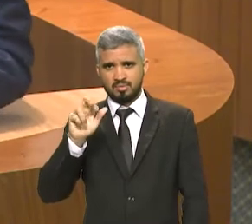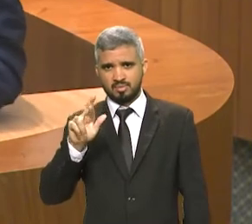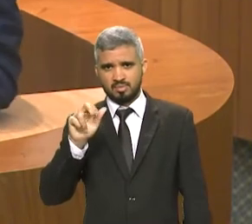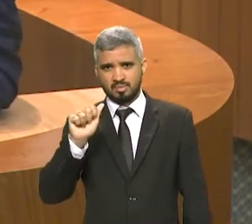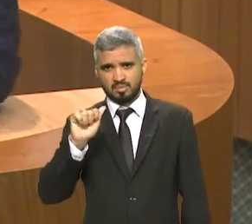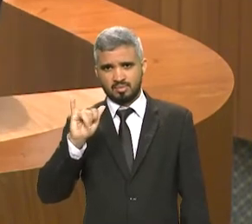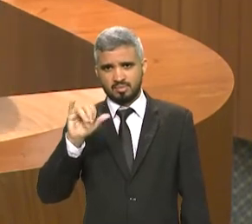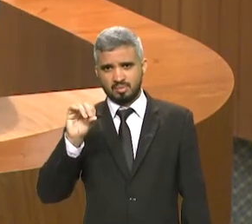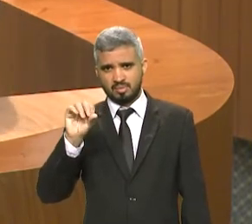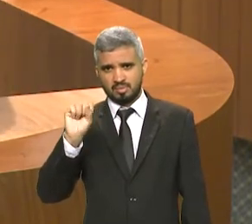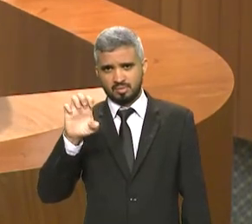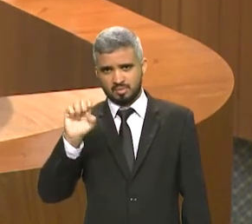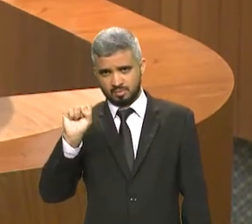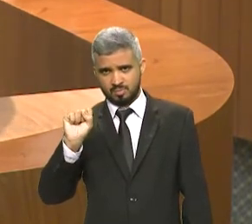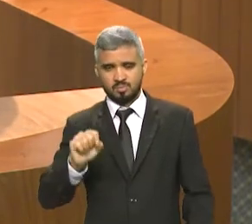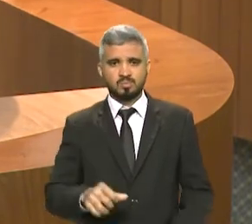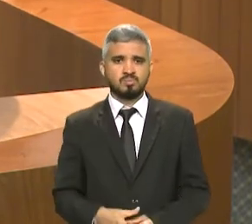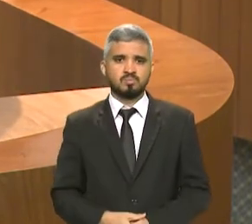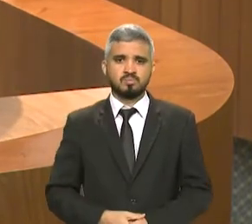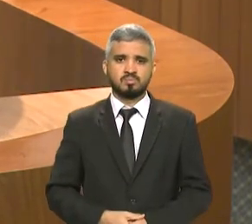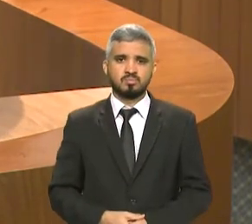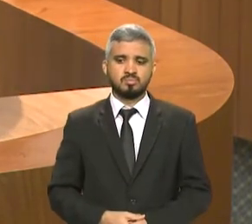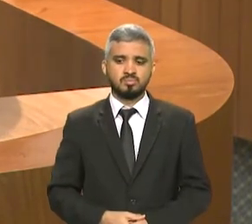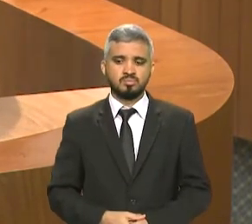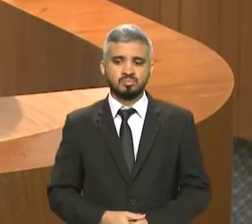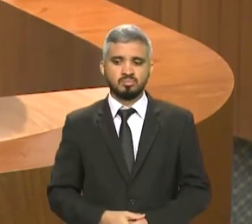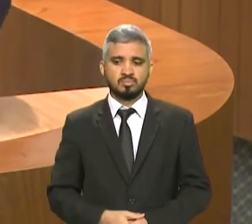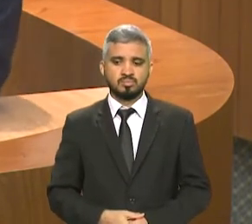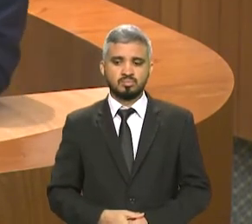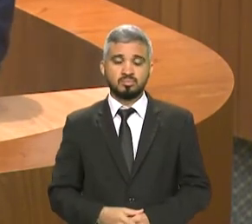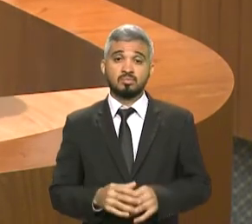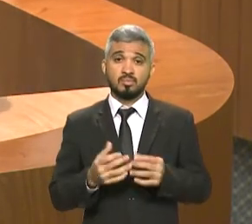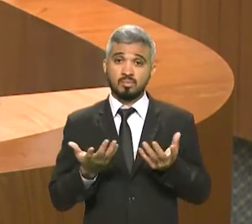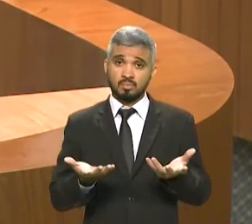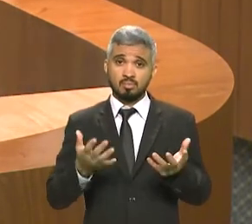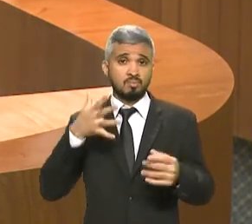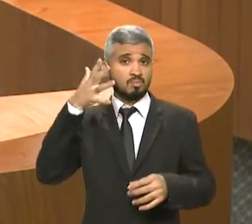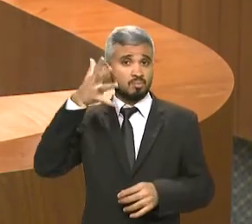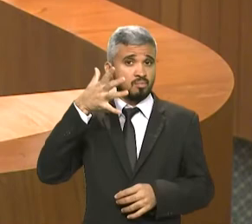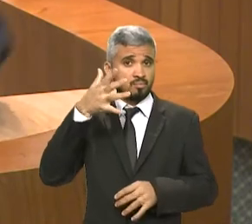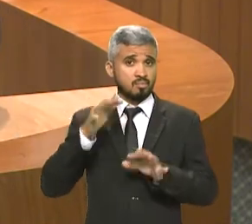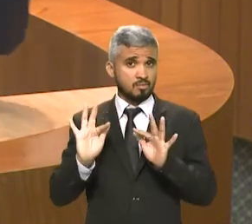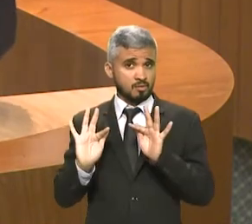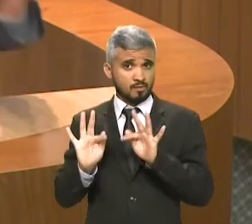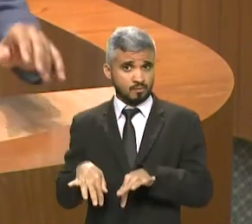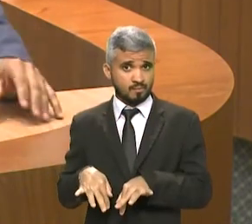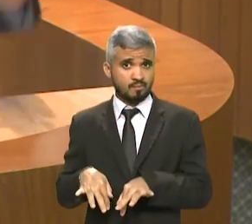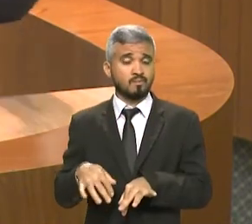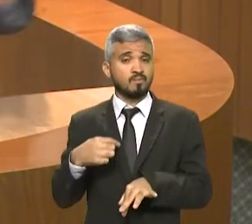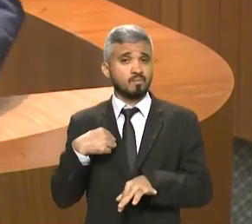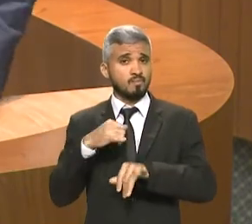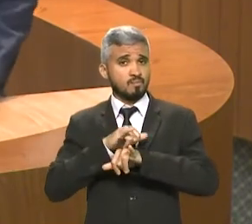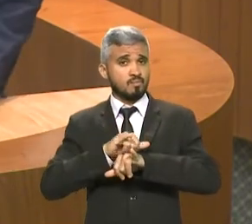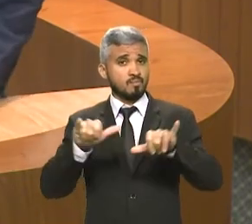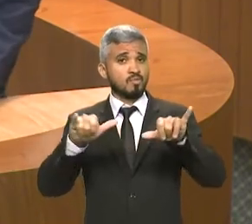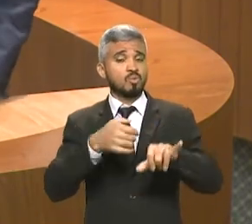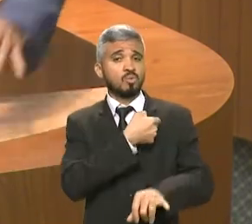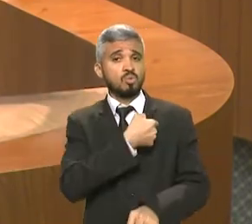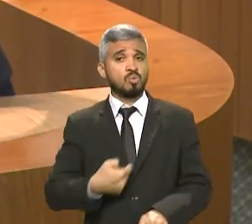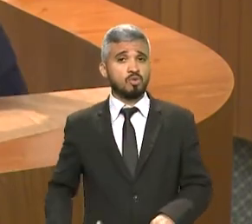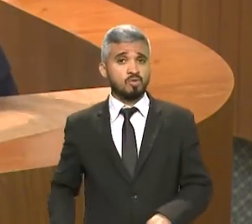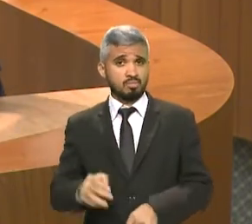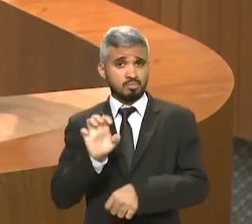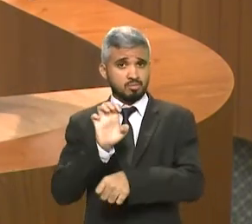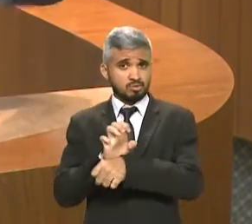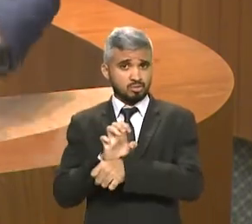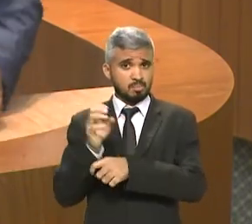concluo a minha fala destacando e dizendo que o governo do Estado é o maior mau exemplo para os professores.